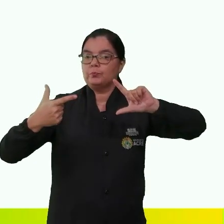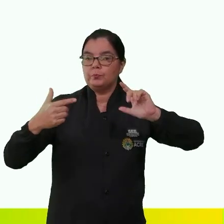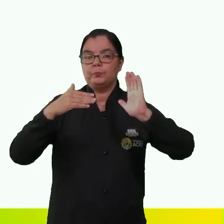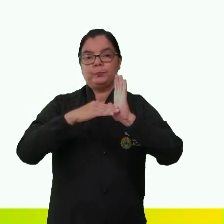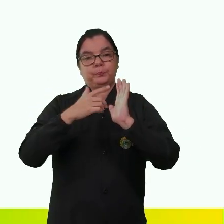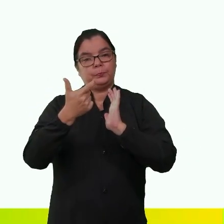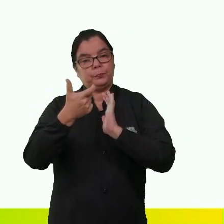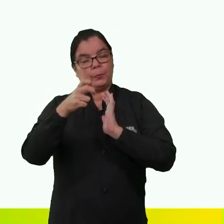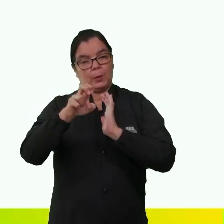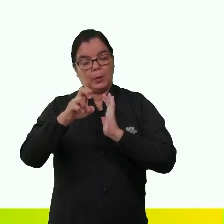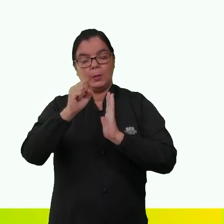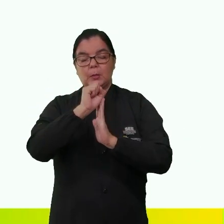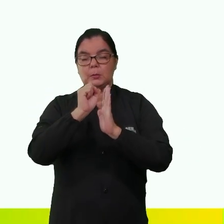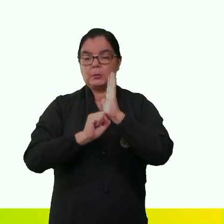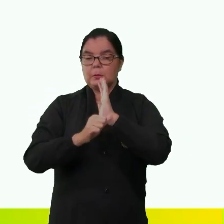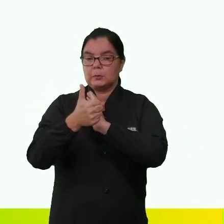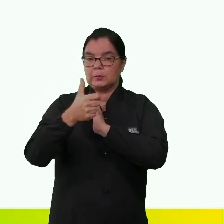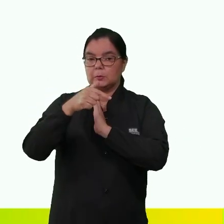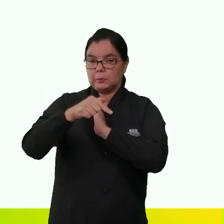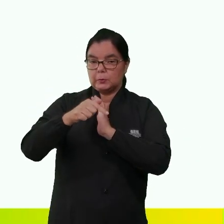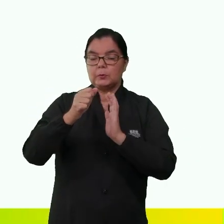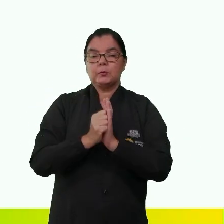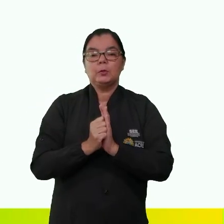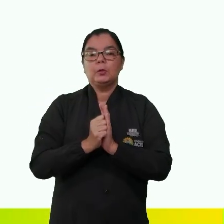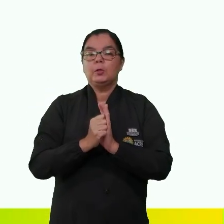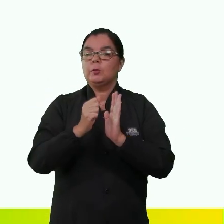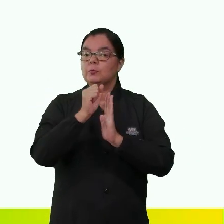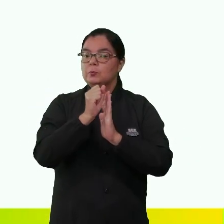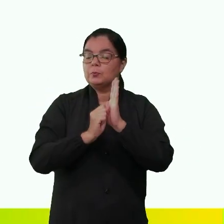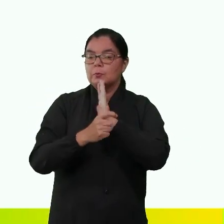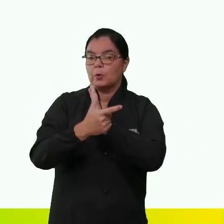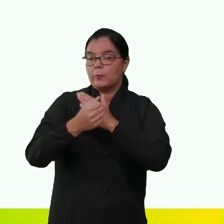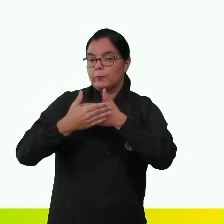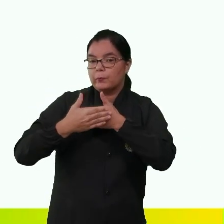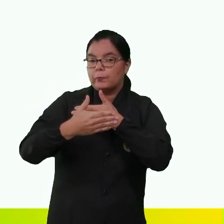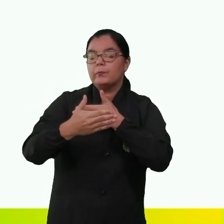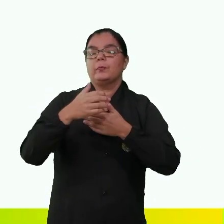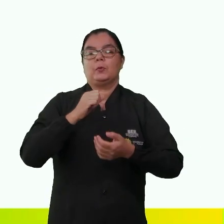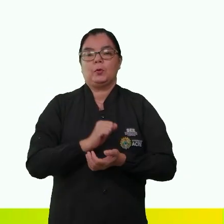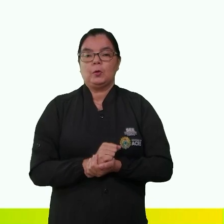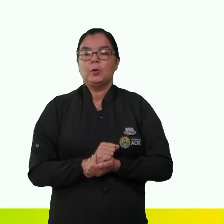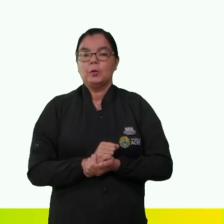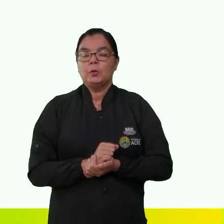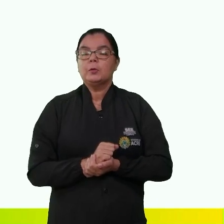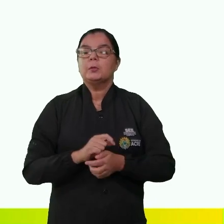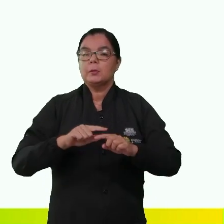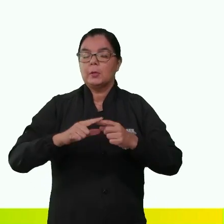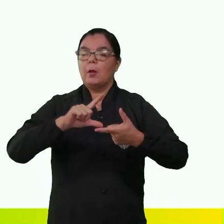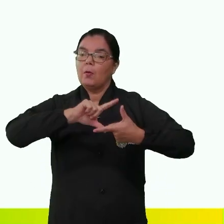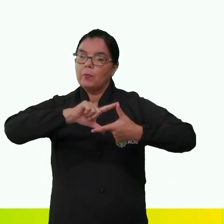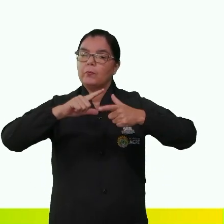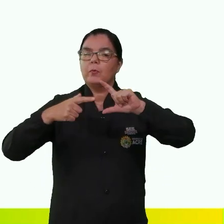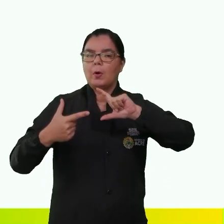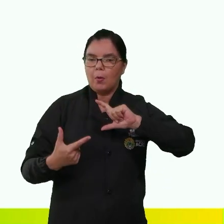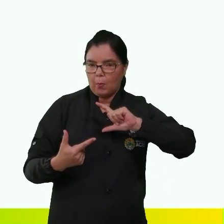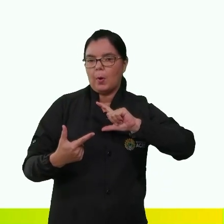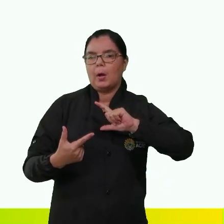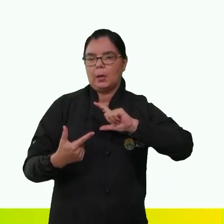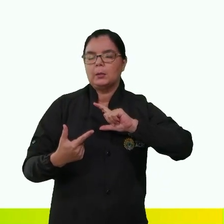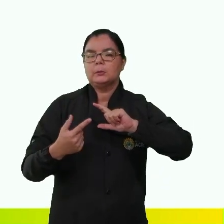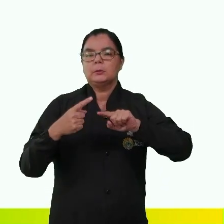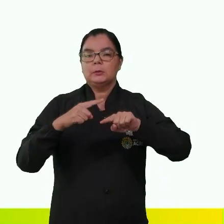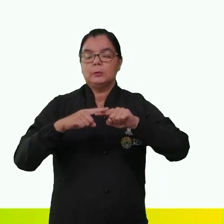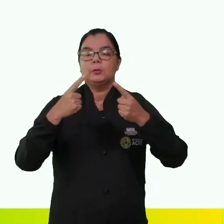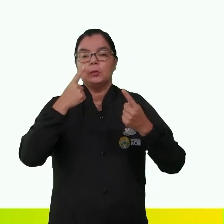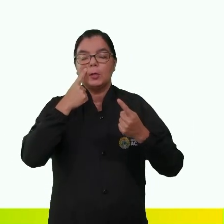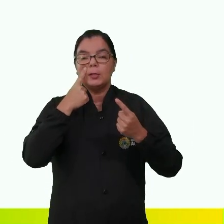século XVII, e do século XX em diante eu tenho aí modernismo, vanguardas e tal. Então, observa que